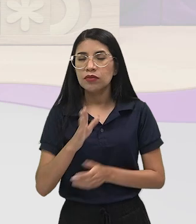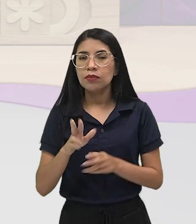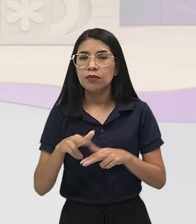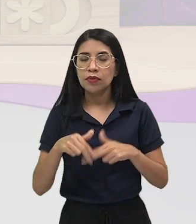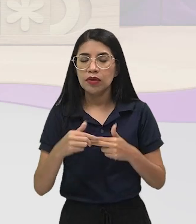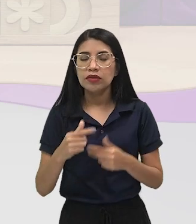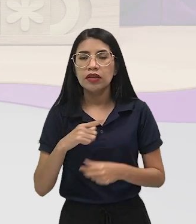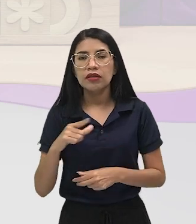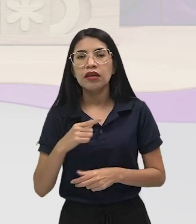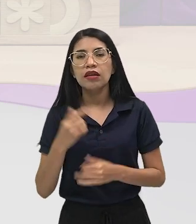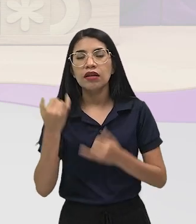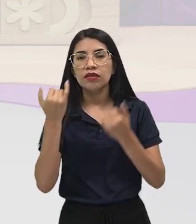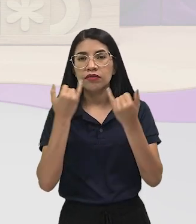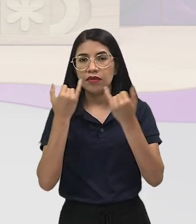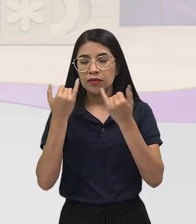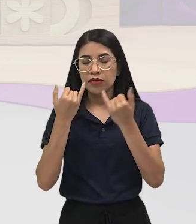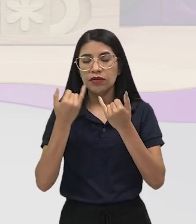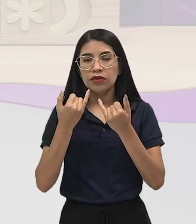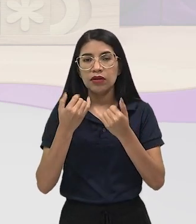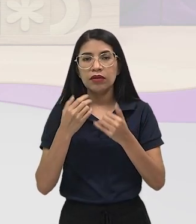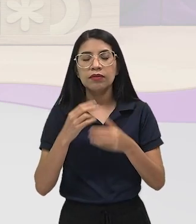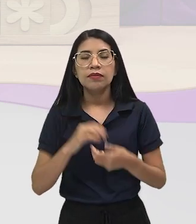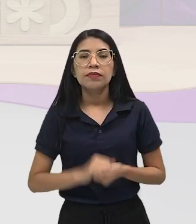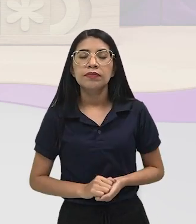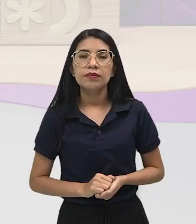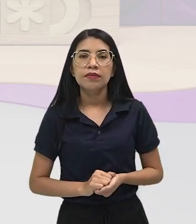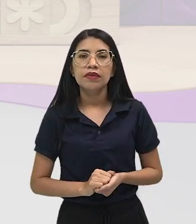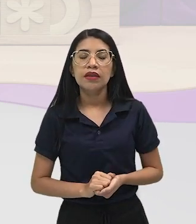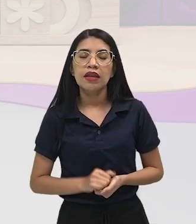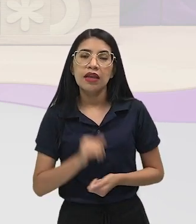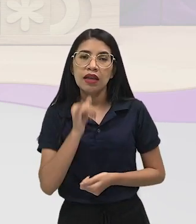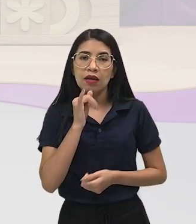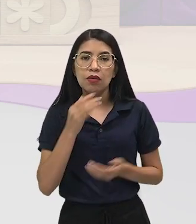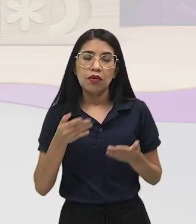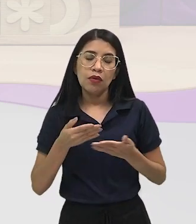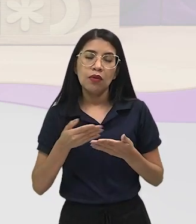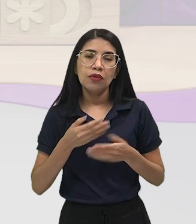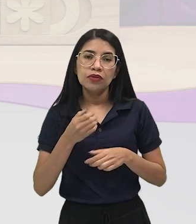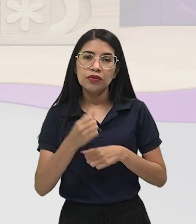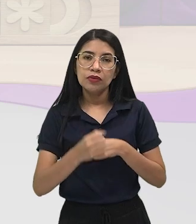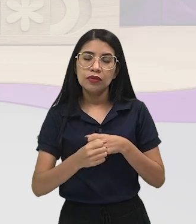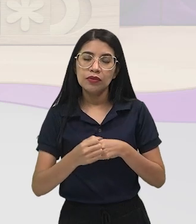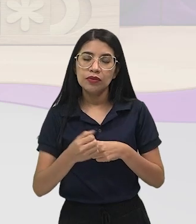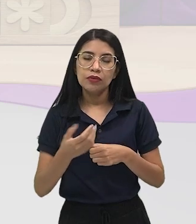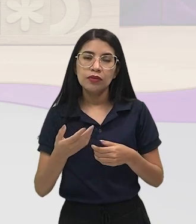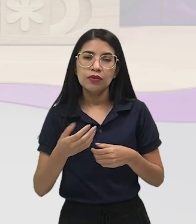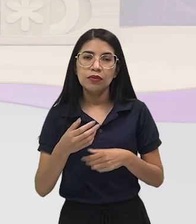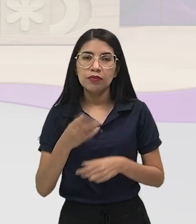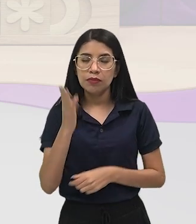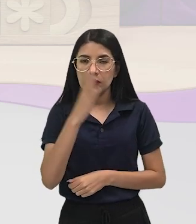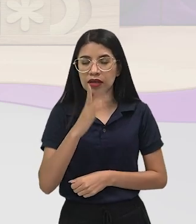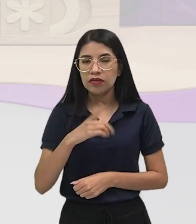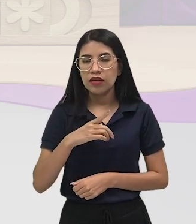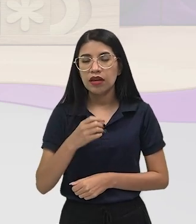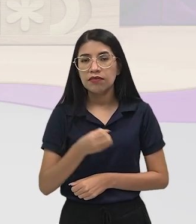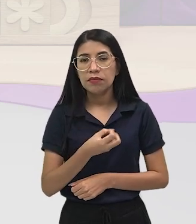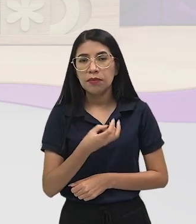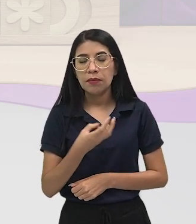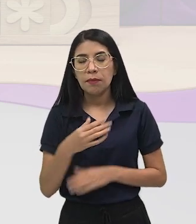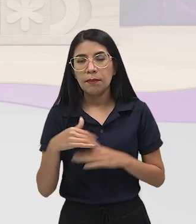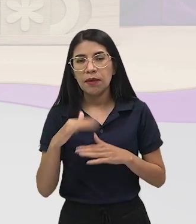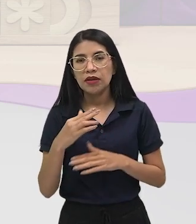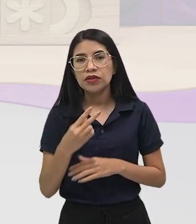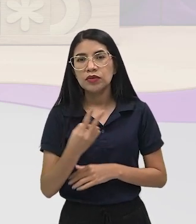né? Que nós recorremos e sabemos que hoje, atualmente, o Brasil conta com mais de 220 milhões